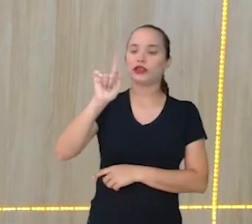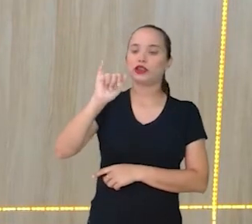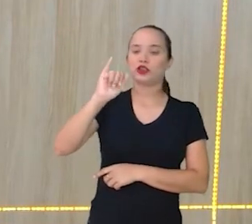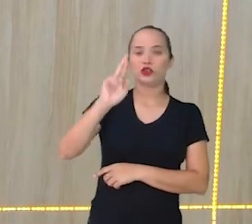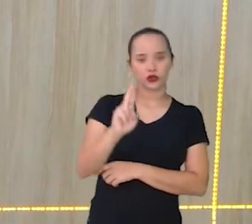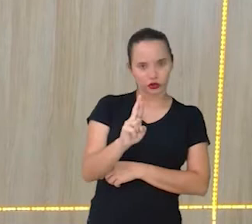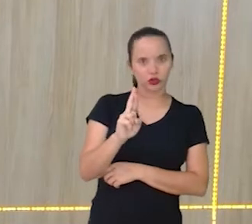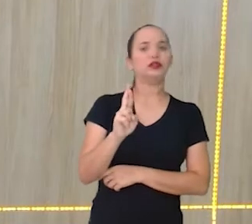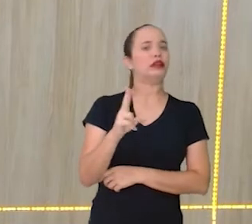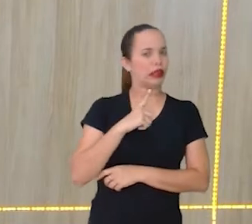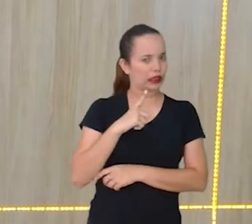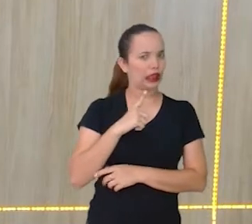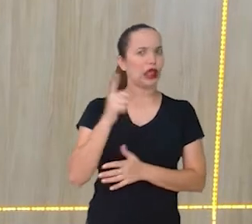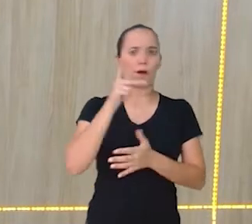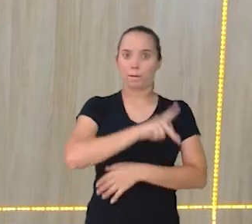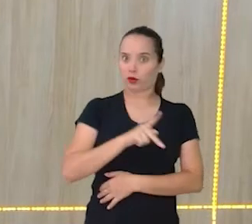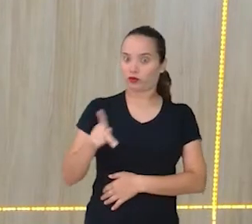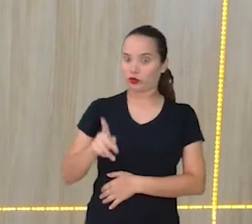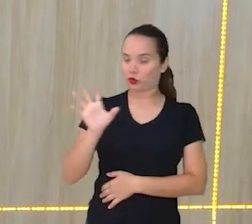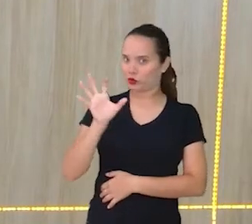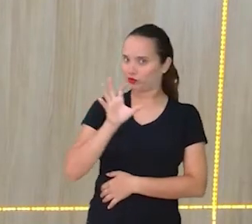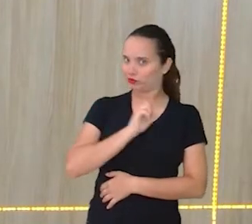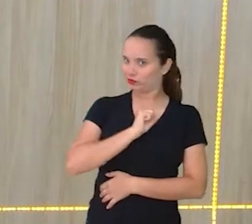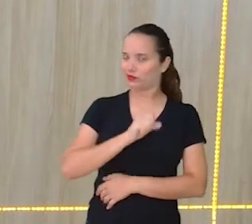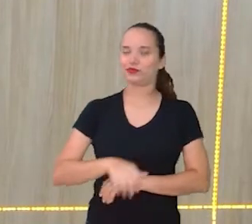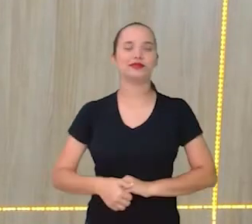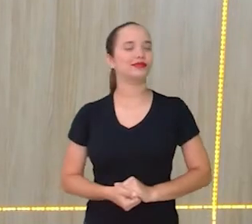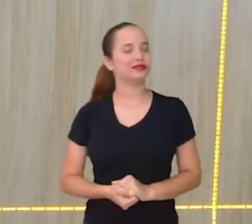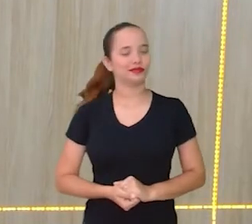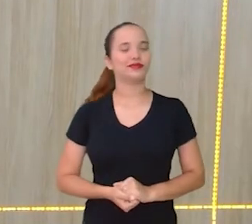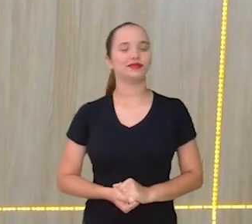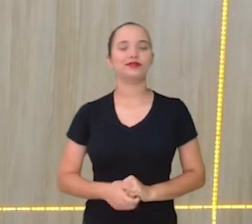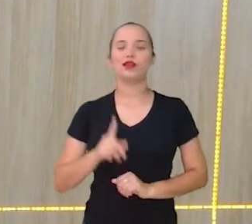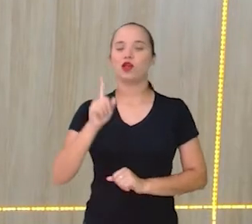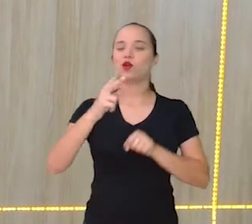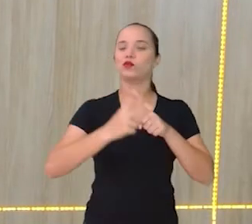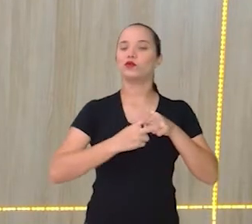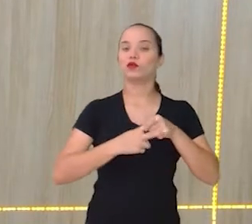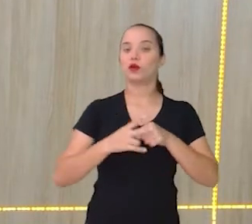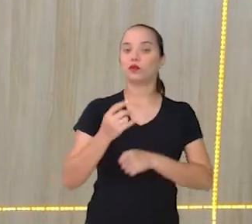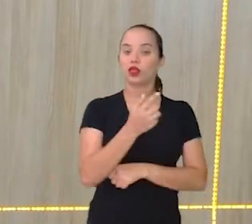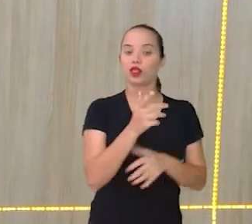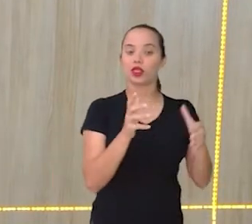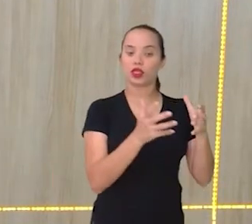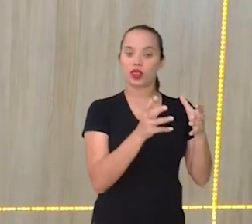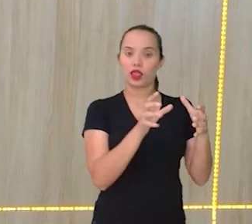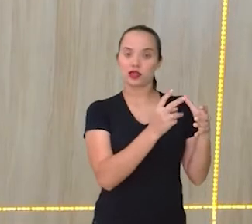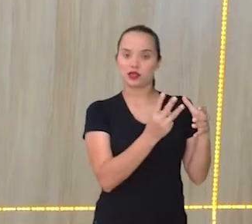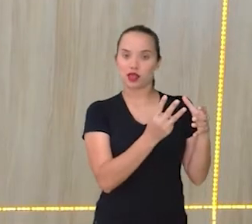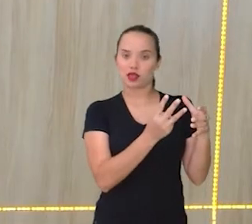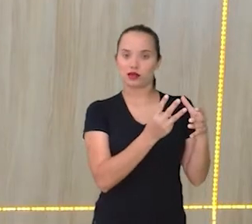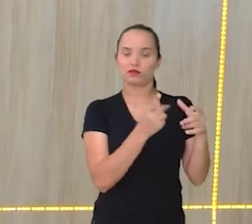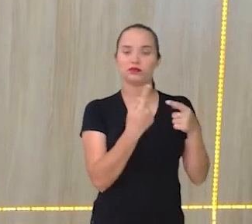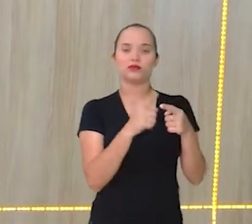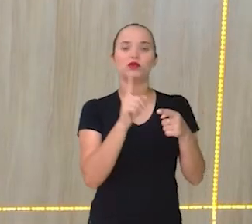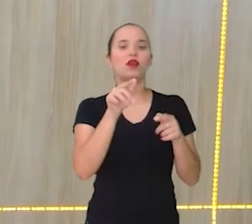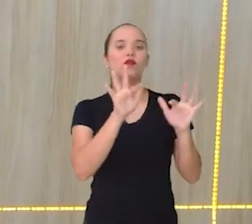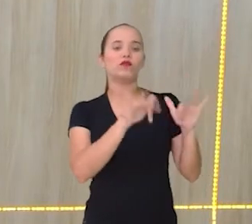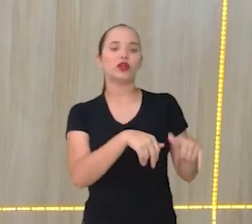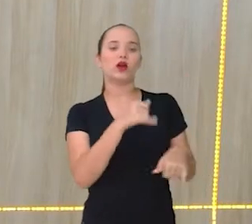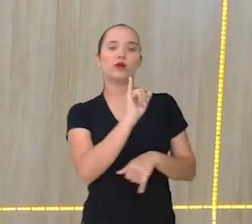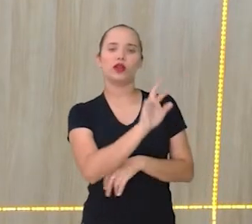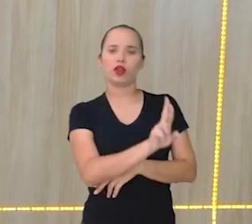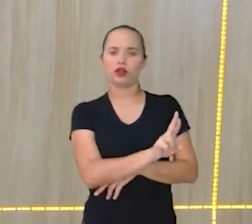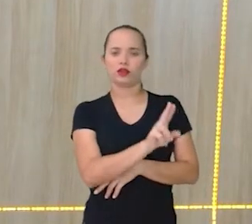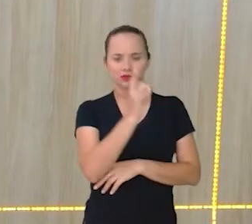livrinho, corrigindo atividade, então corrigir também é um verbo de terceira conjugação, porque termina em IR.